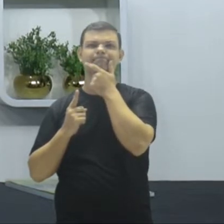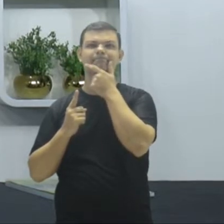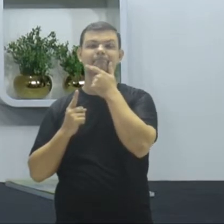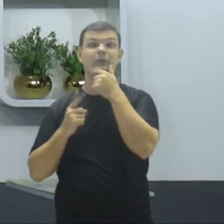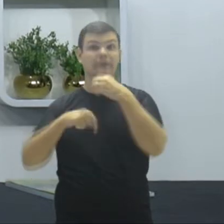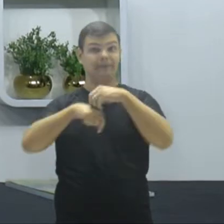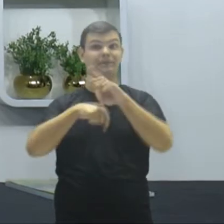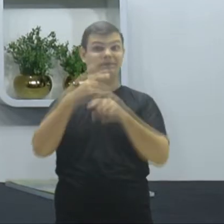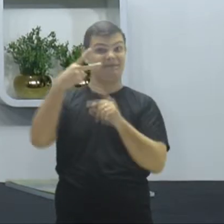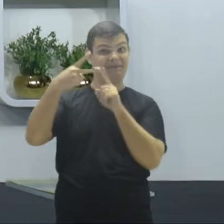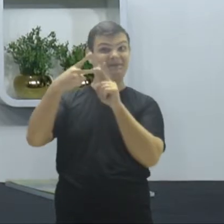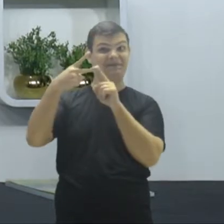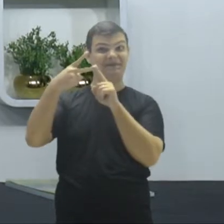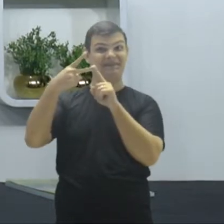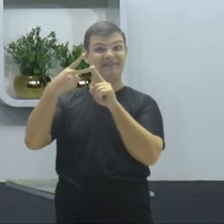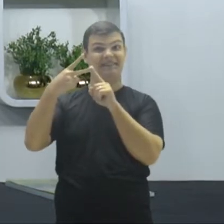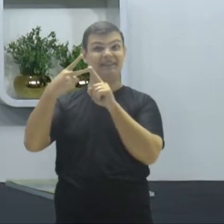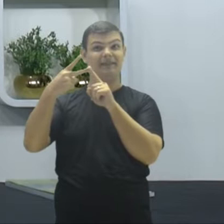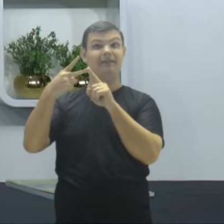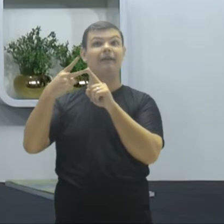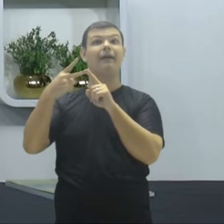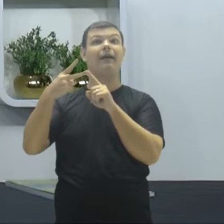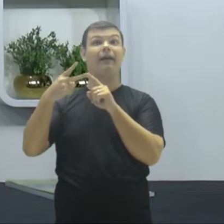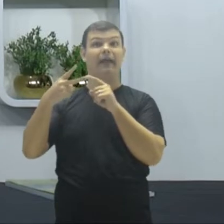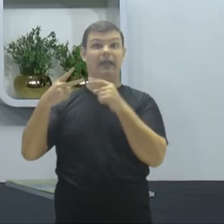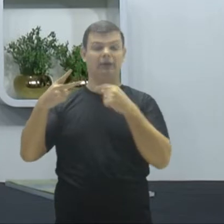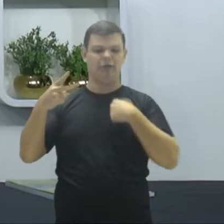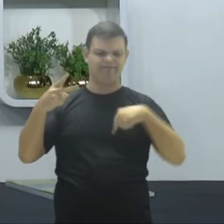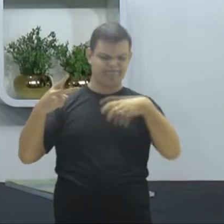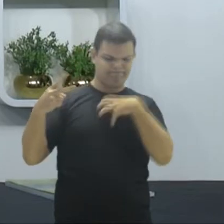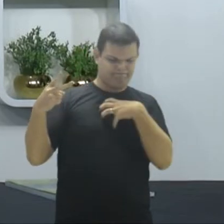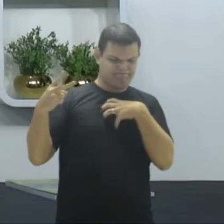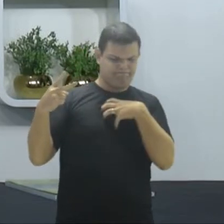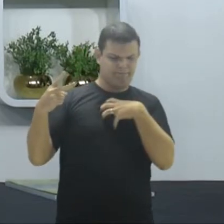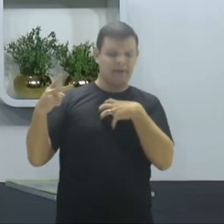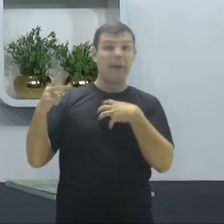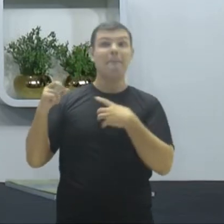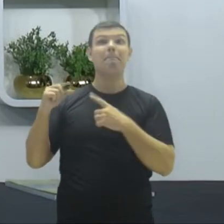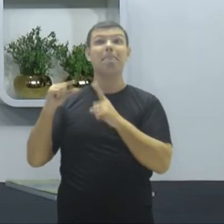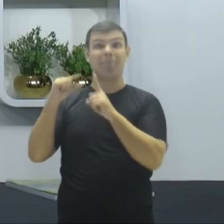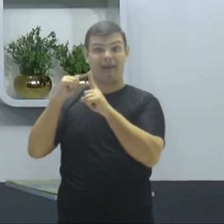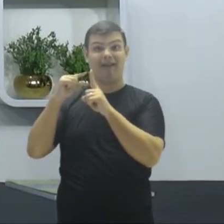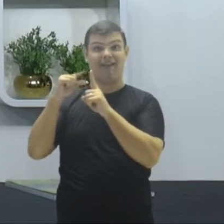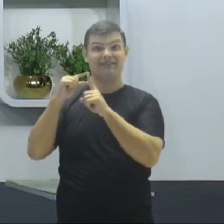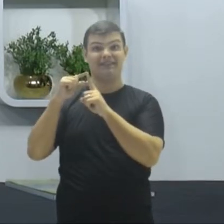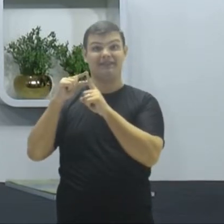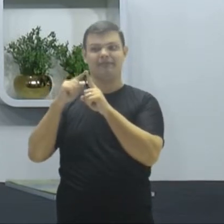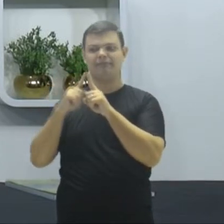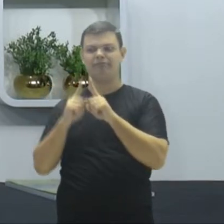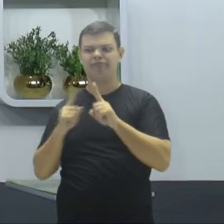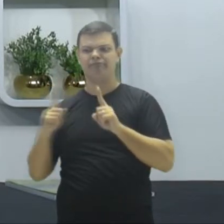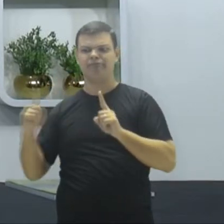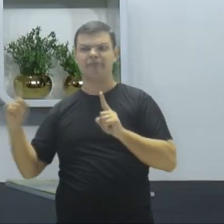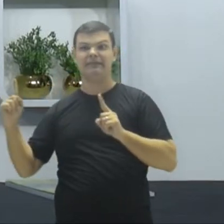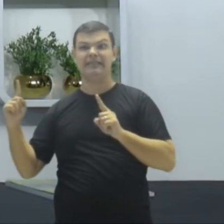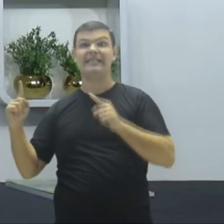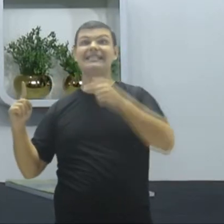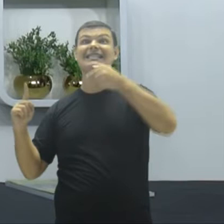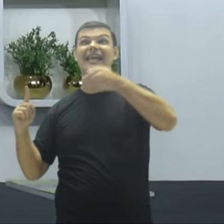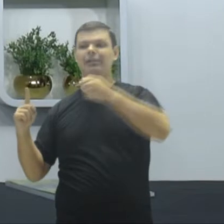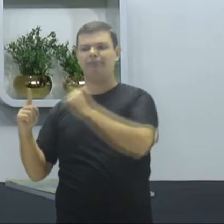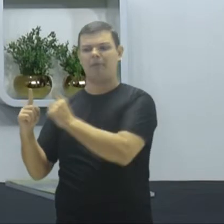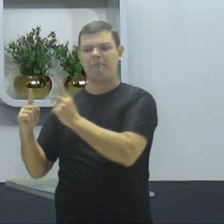Segunda dica. Esta coisa que nós estamos sentindo de você tem 7